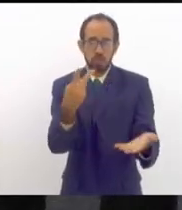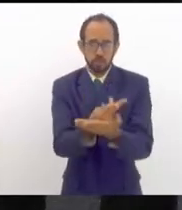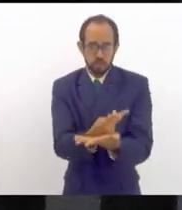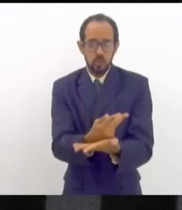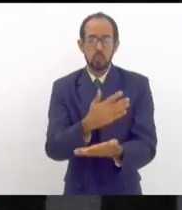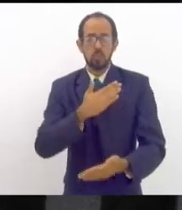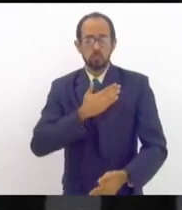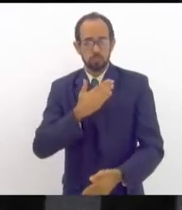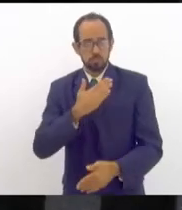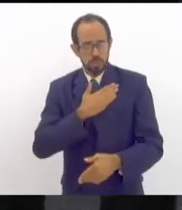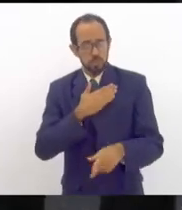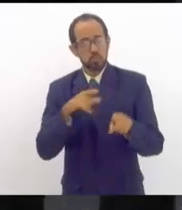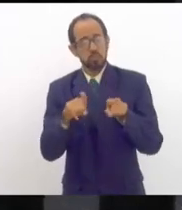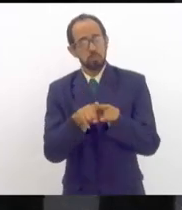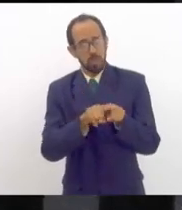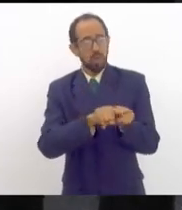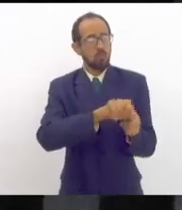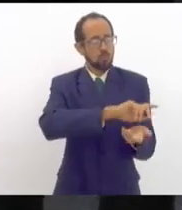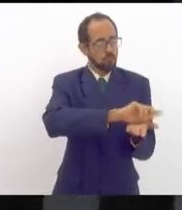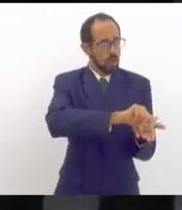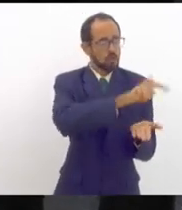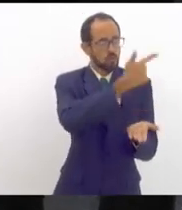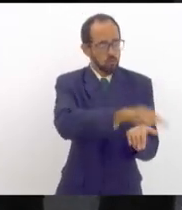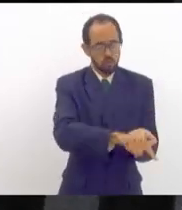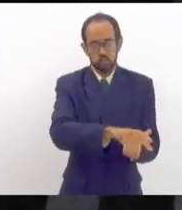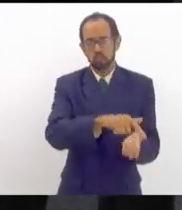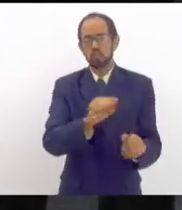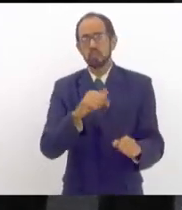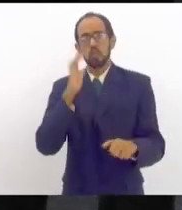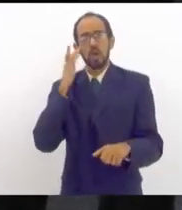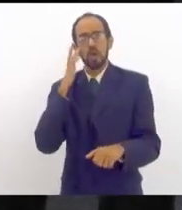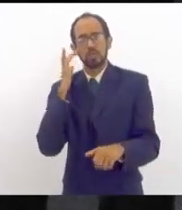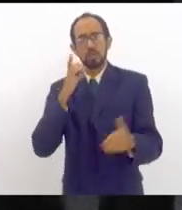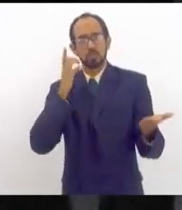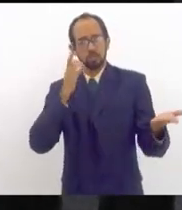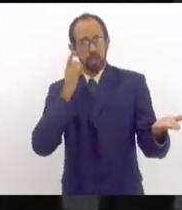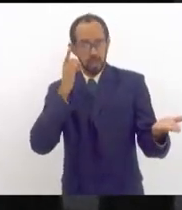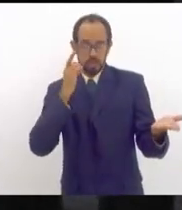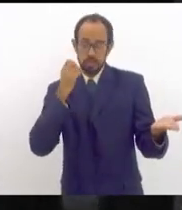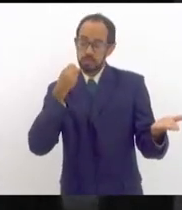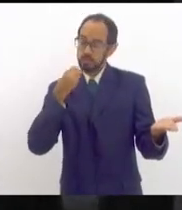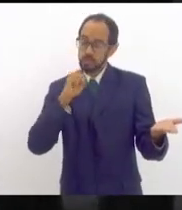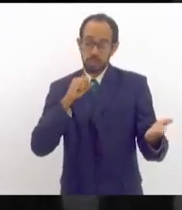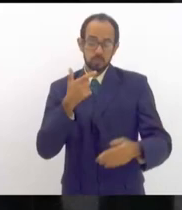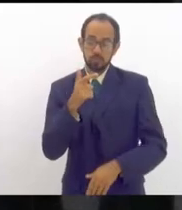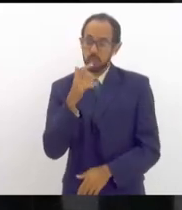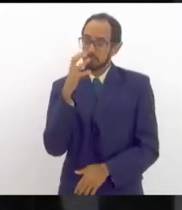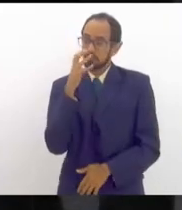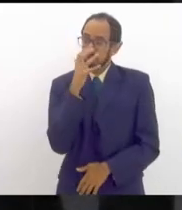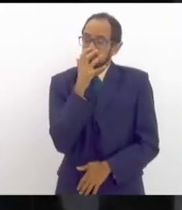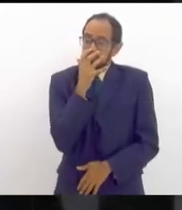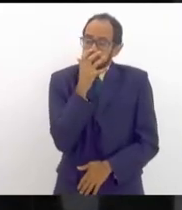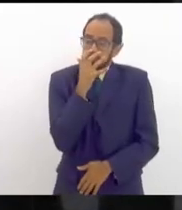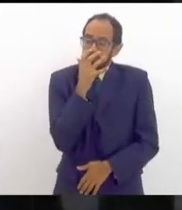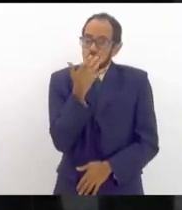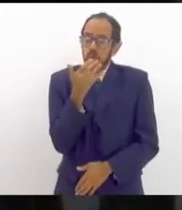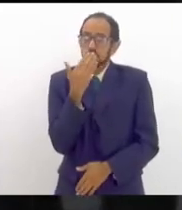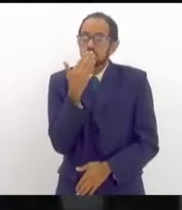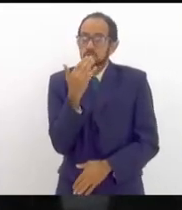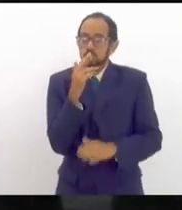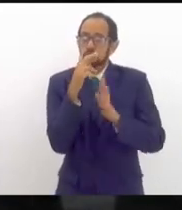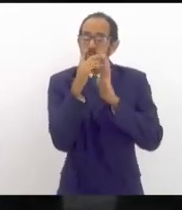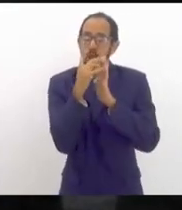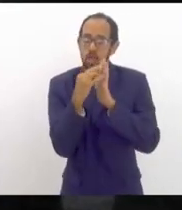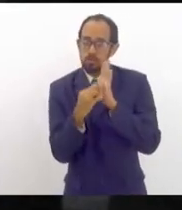já aconteceu com outros e eu acho que a deputada se ainda não está familiarizada com o Regimento